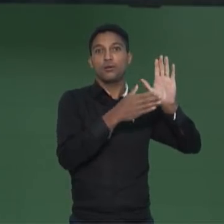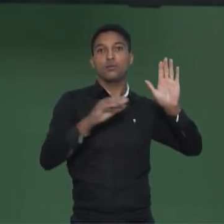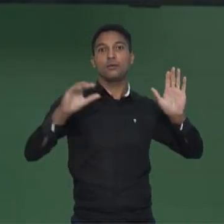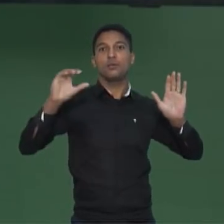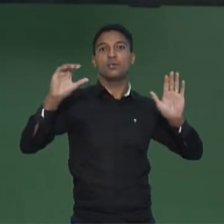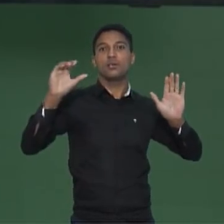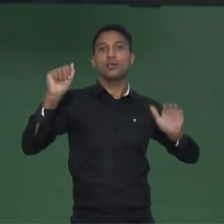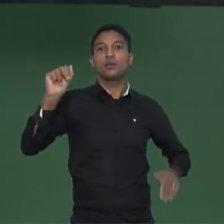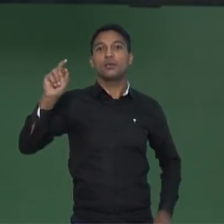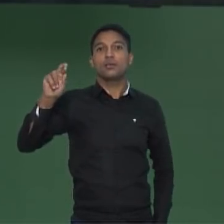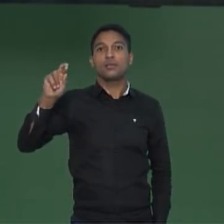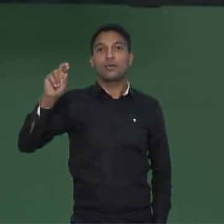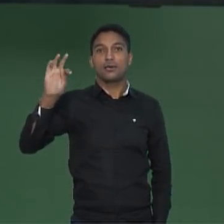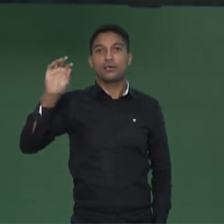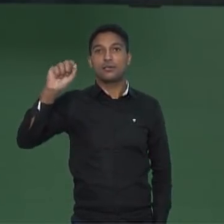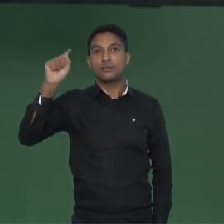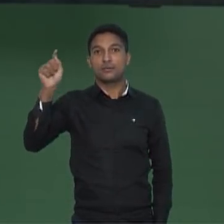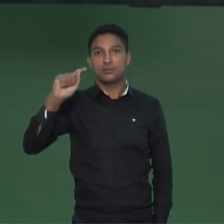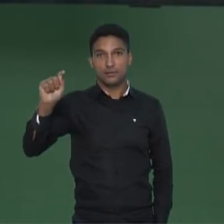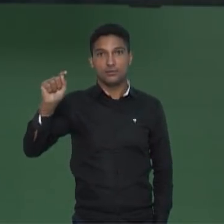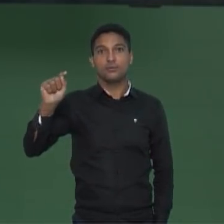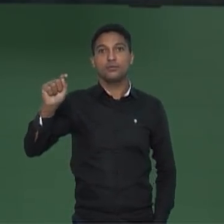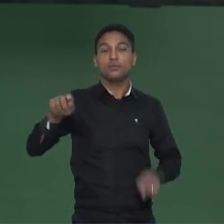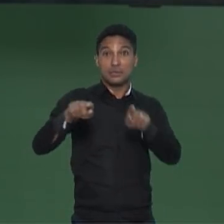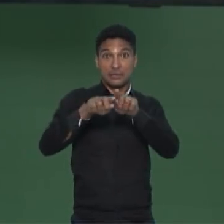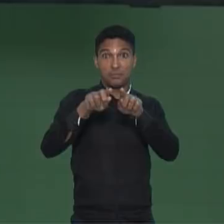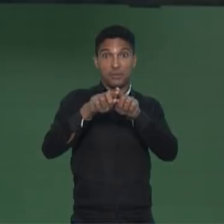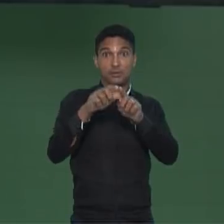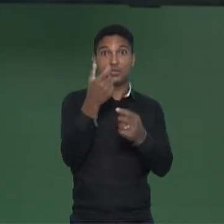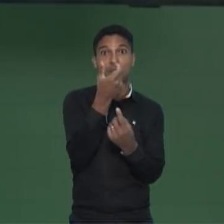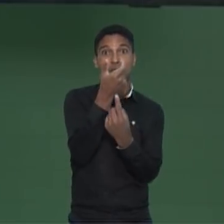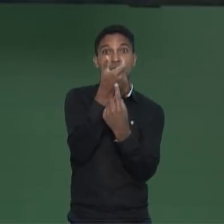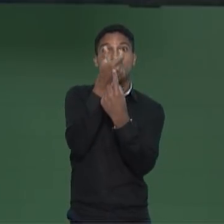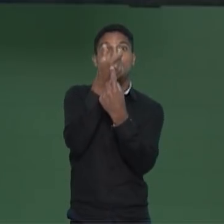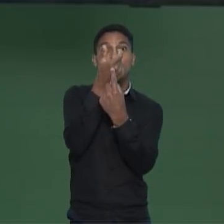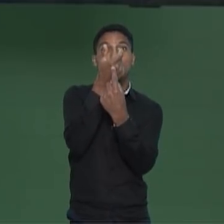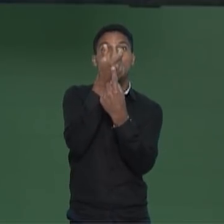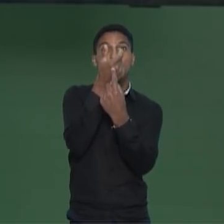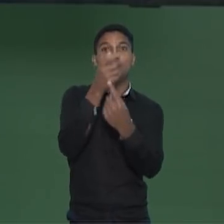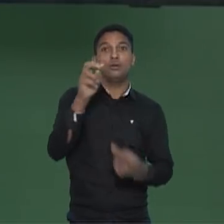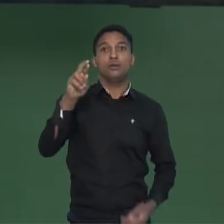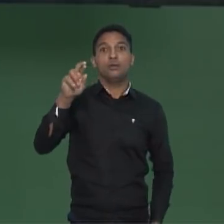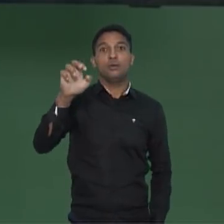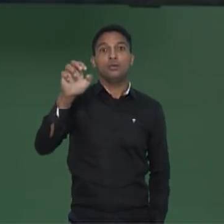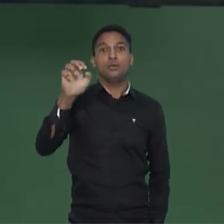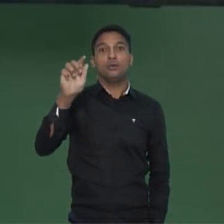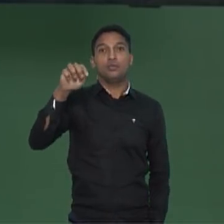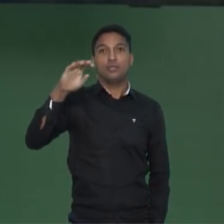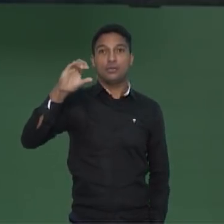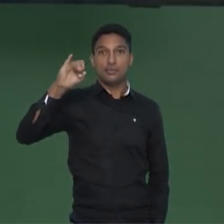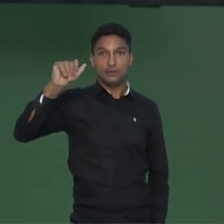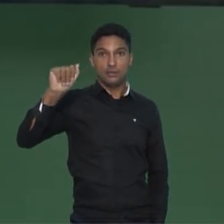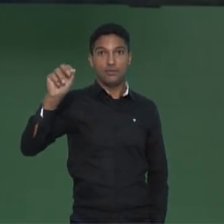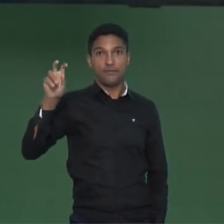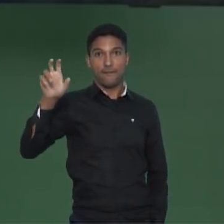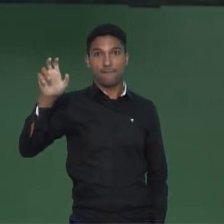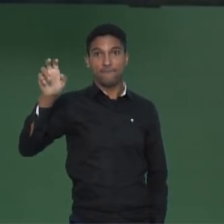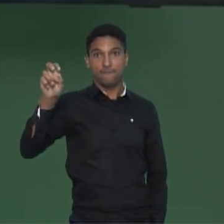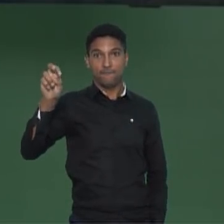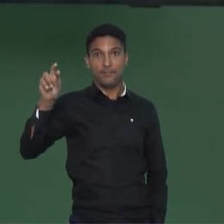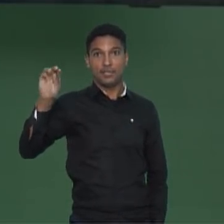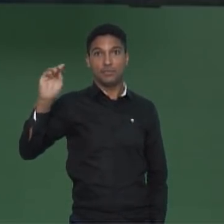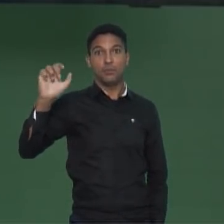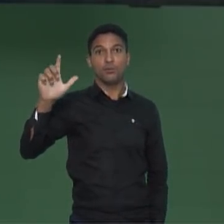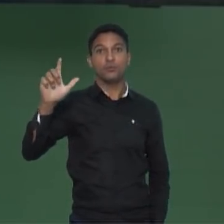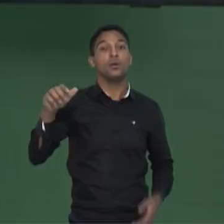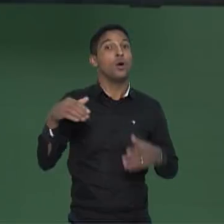antes, lembre-se, houve uma mudança. Se você utiliza o Google Class, não deixe de acessar a atividade